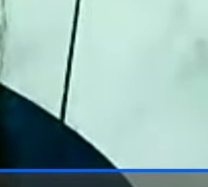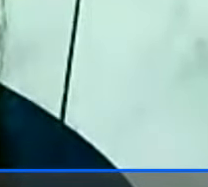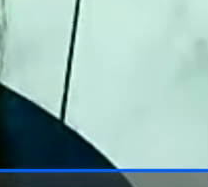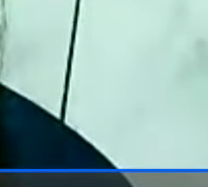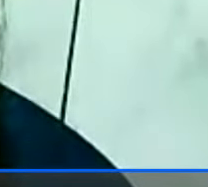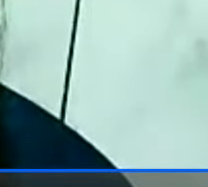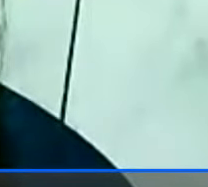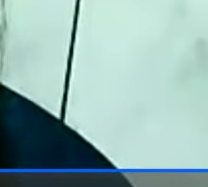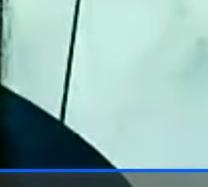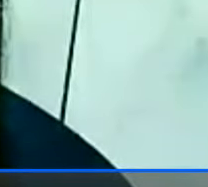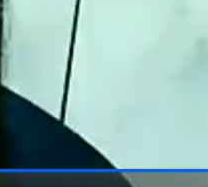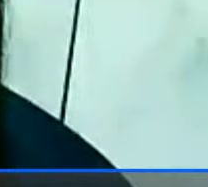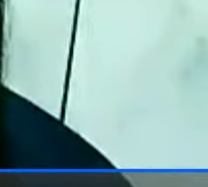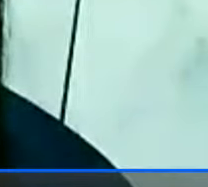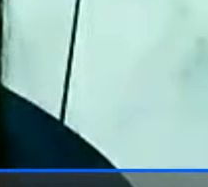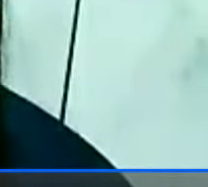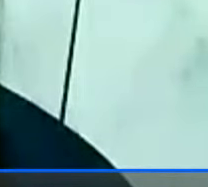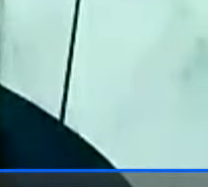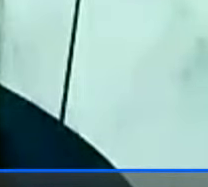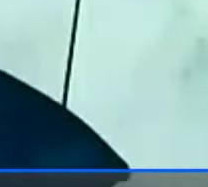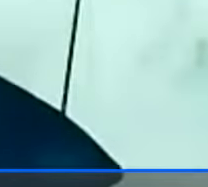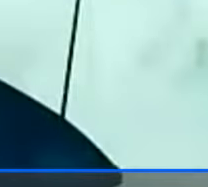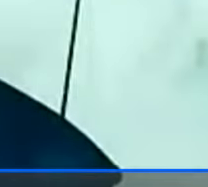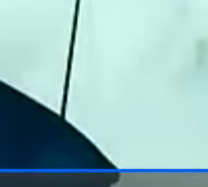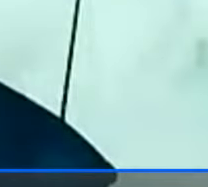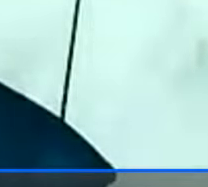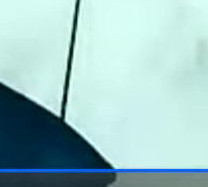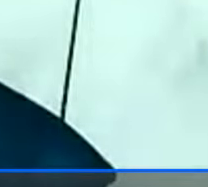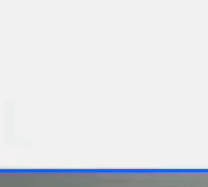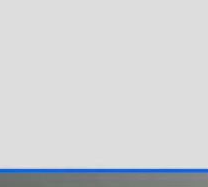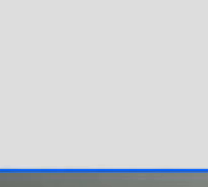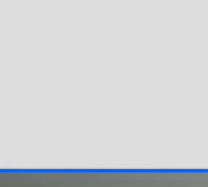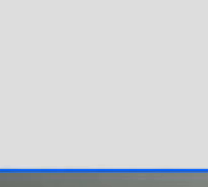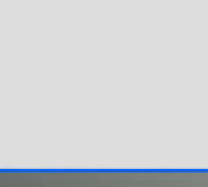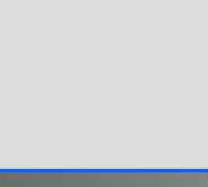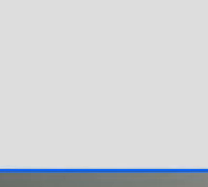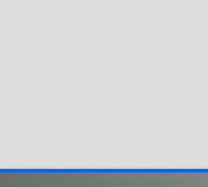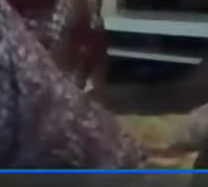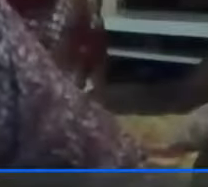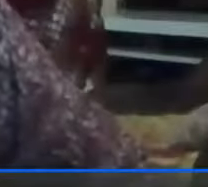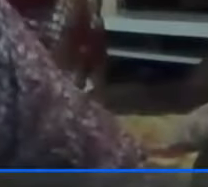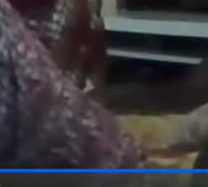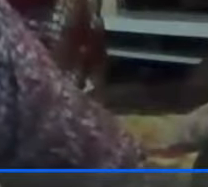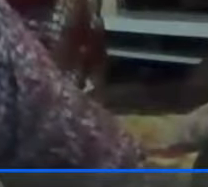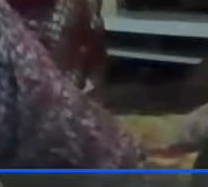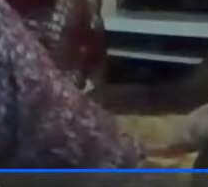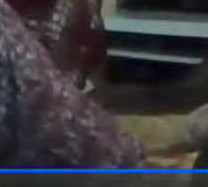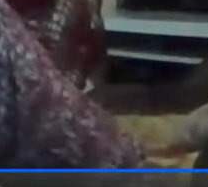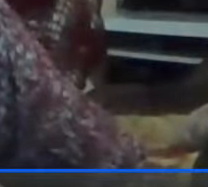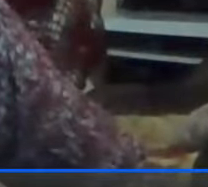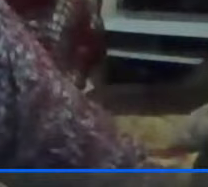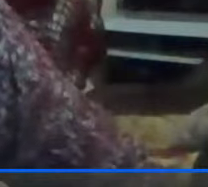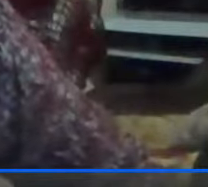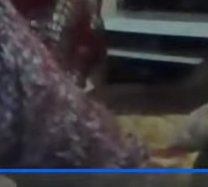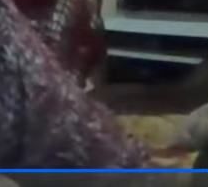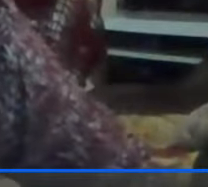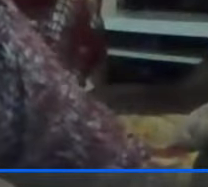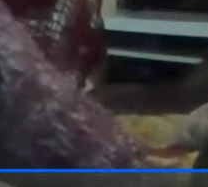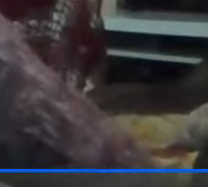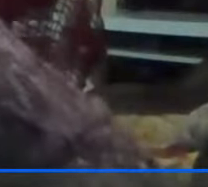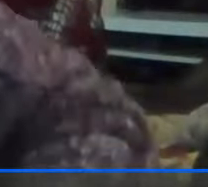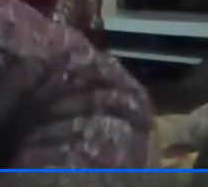Oi? Acho que algum microfone ligado que atrapalhou ali, Ângela, também. Tá o irregular que a